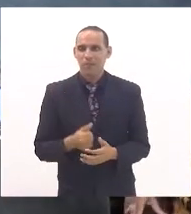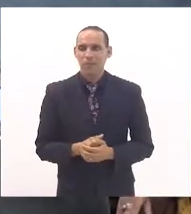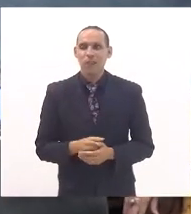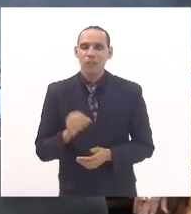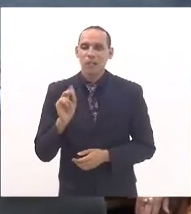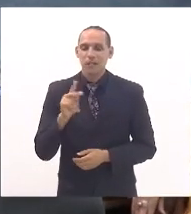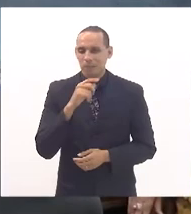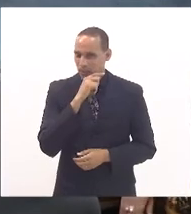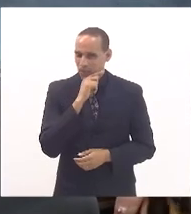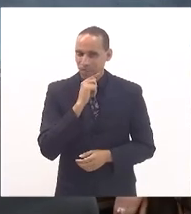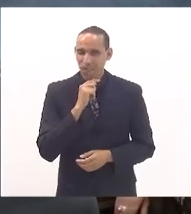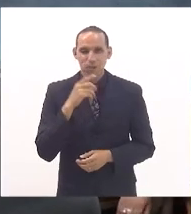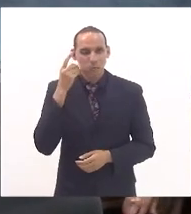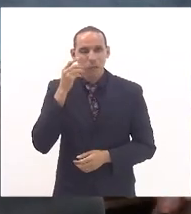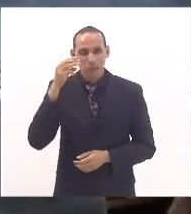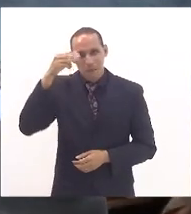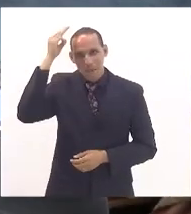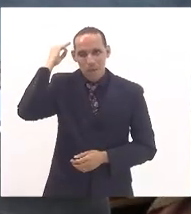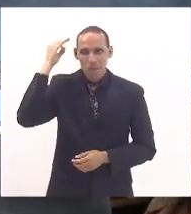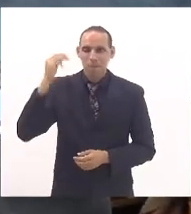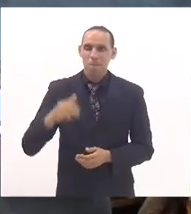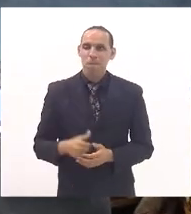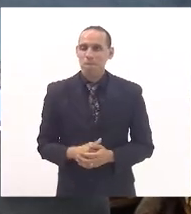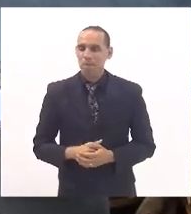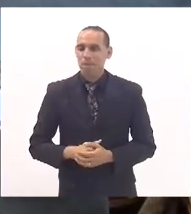Ok. Deputado Márcio.